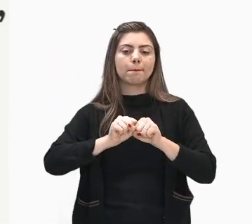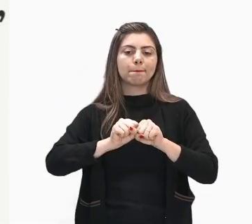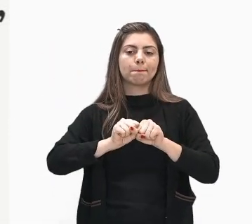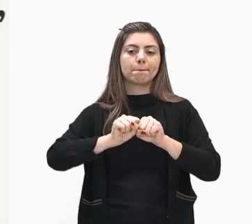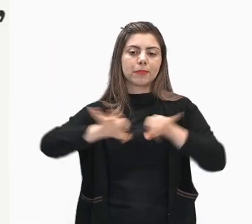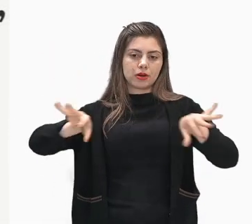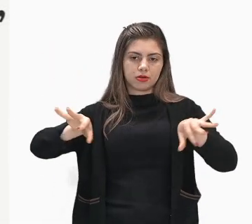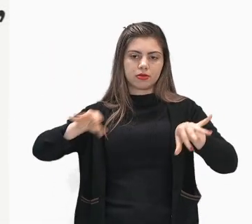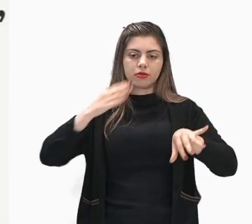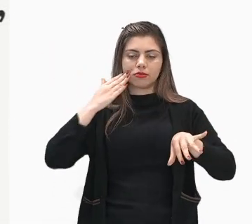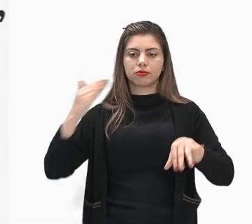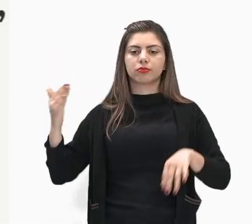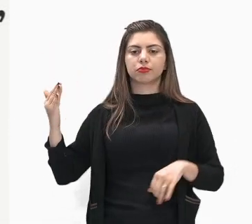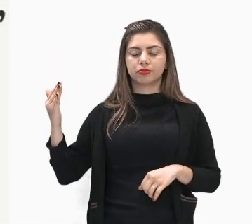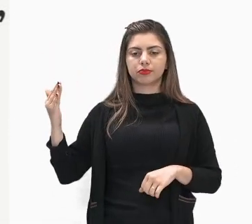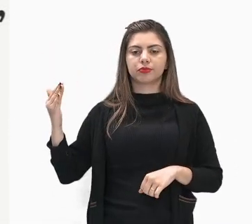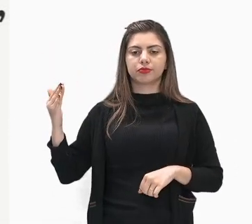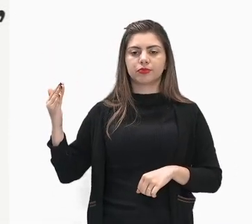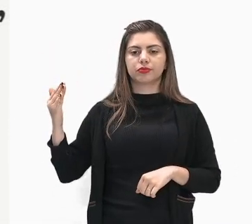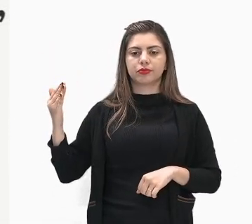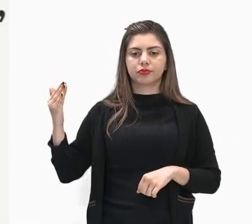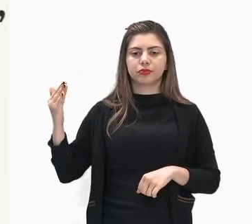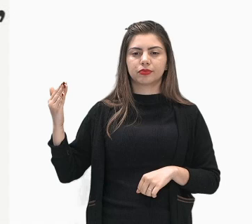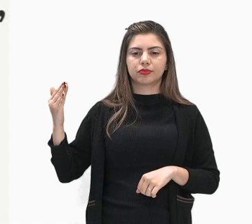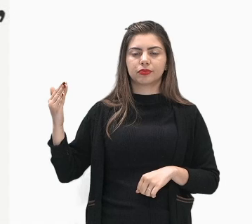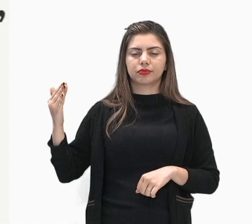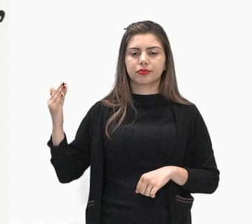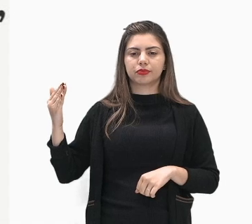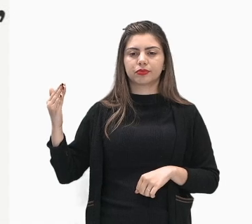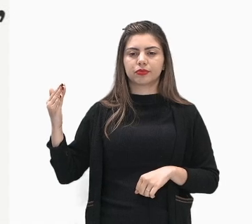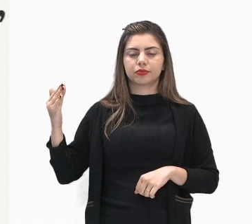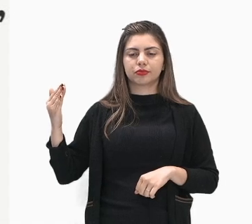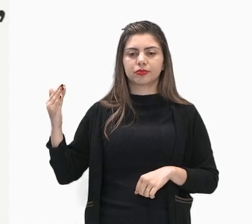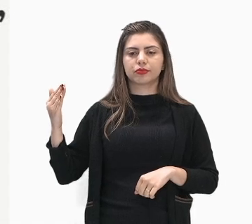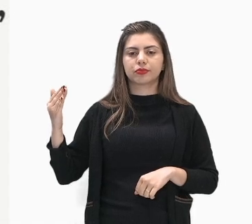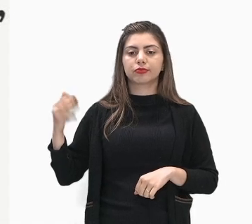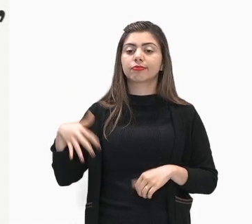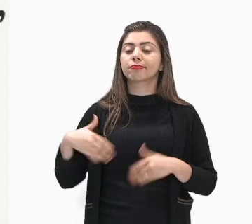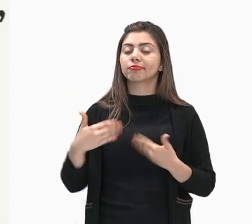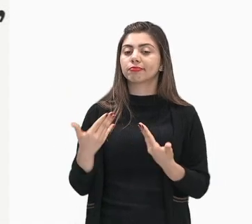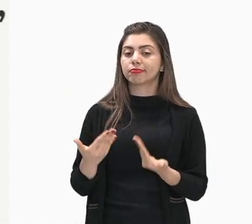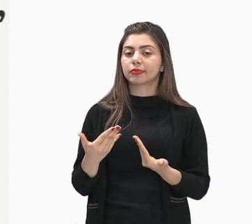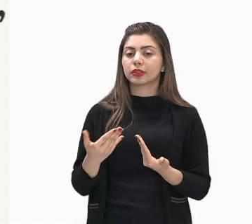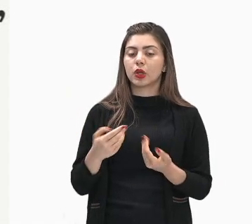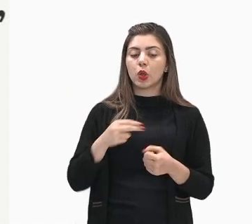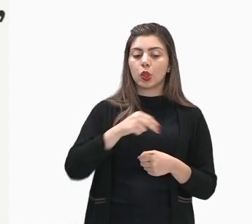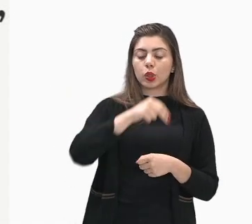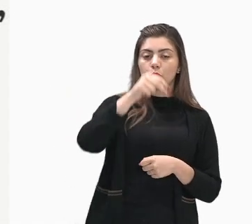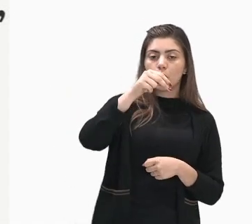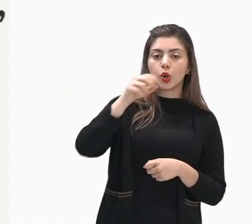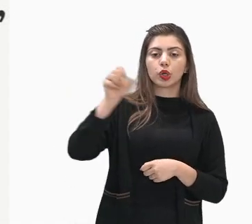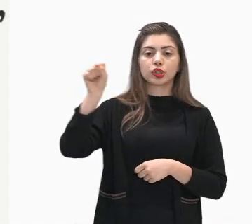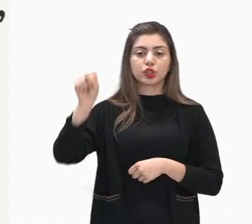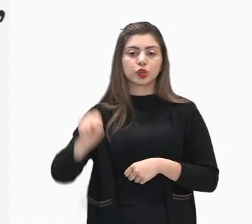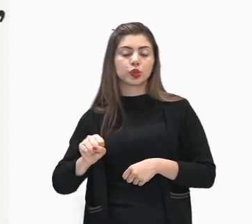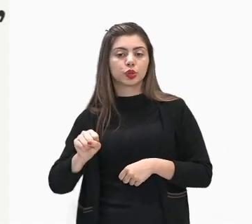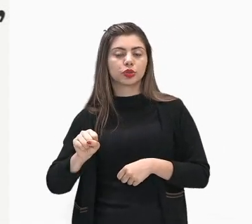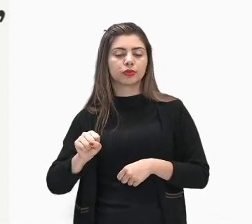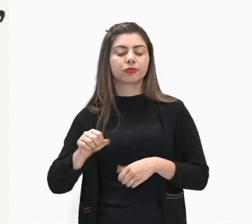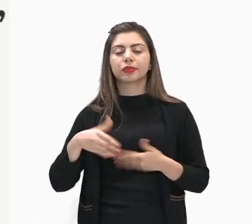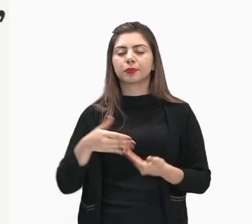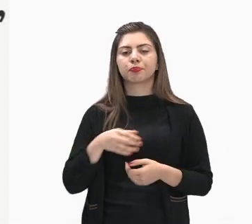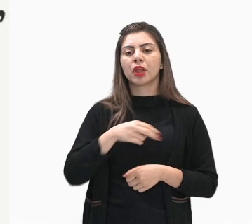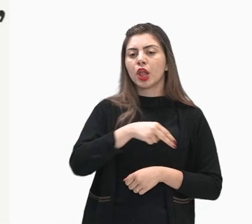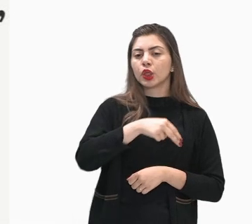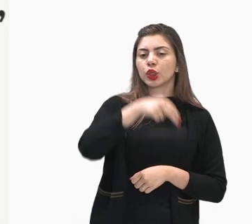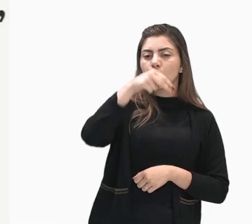acontecer a repulsão entre esses dois ímãs. Tá certo? Então, polo norte com polo sul, aliás, polo norte